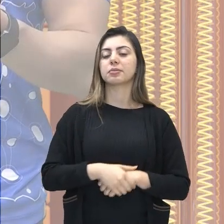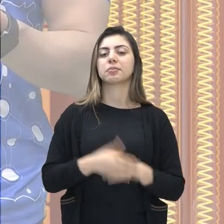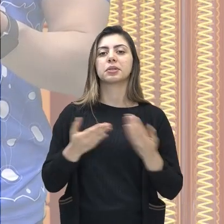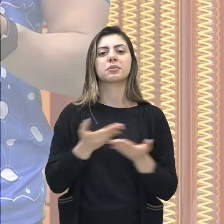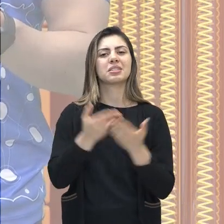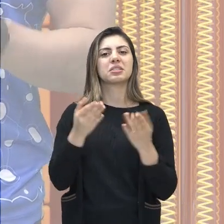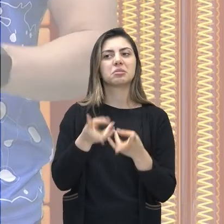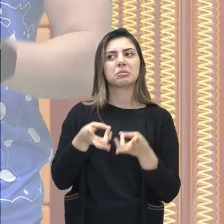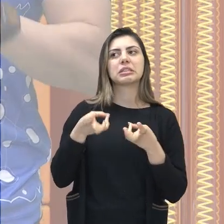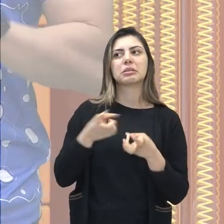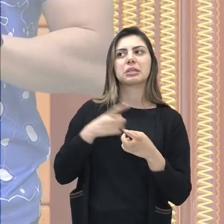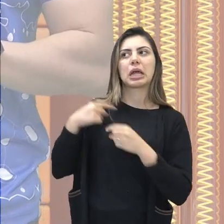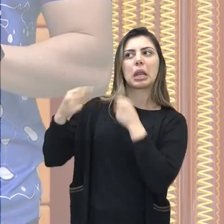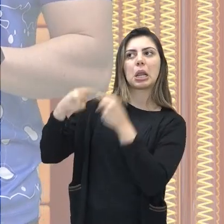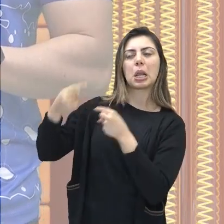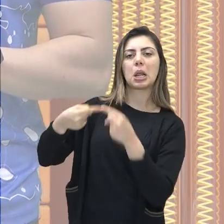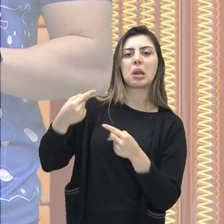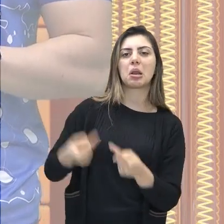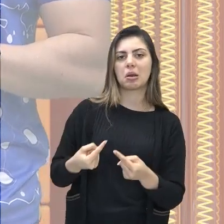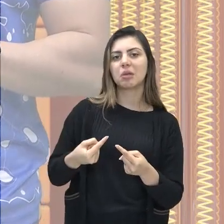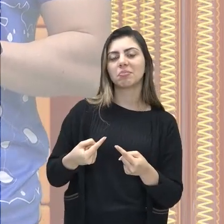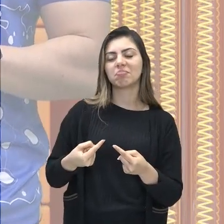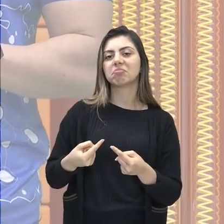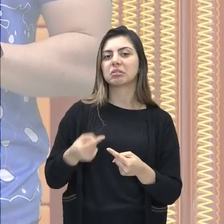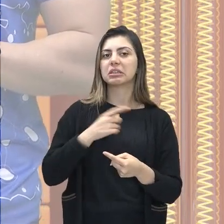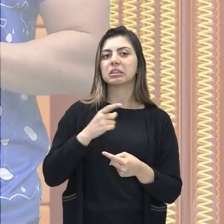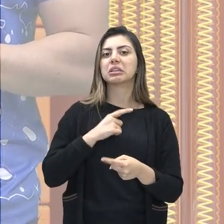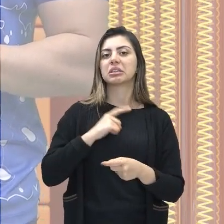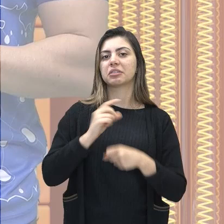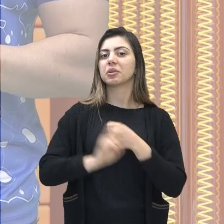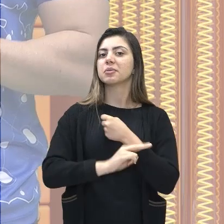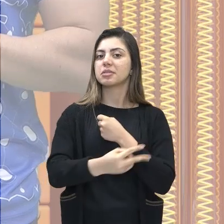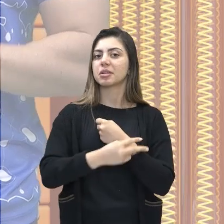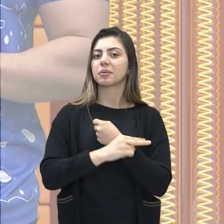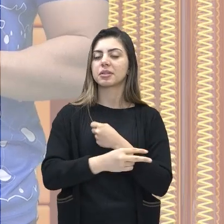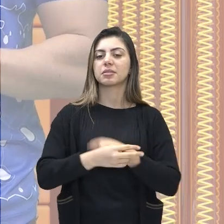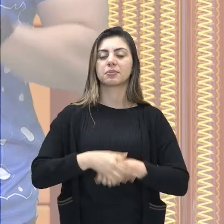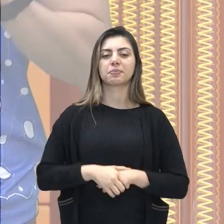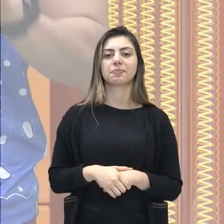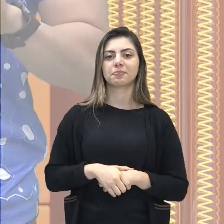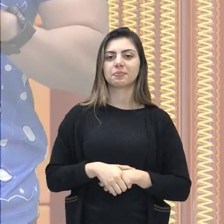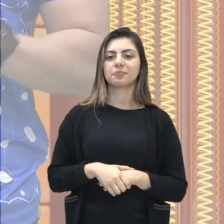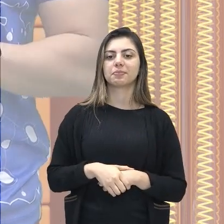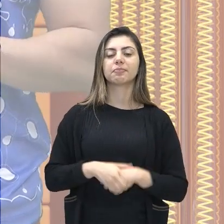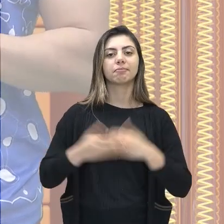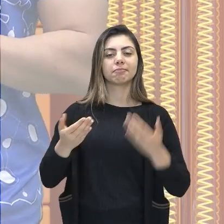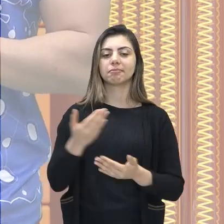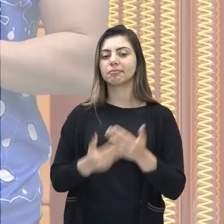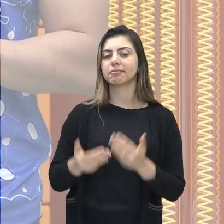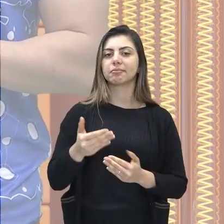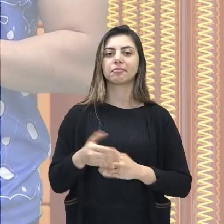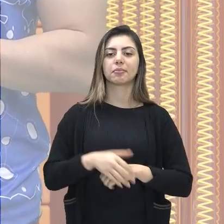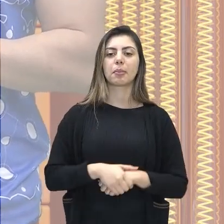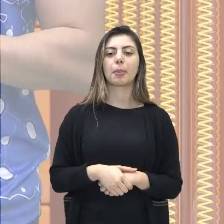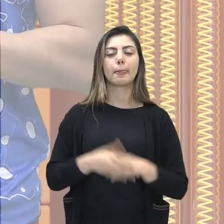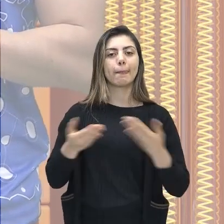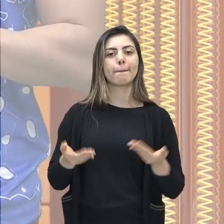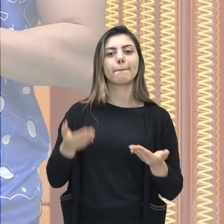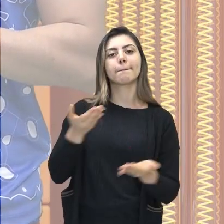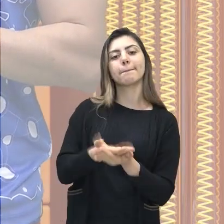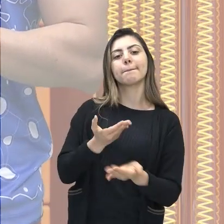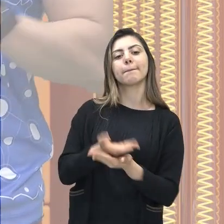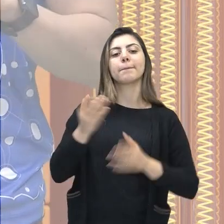foi forte essa herança deixada pela colonização aqui na América Latina, por exemplo. Tudo bem? Dando continuidade, a gente vai ver